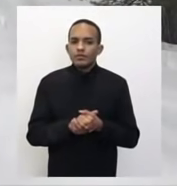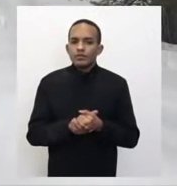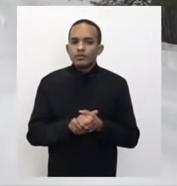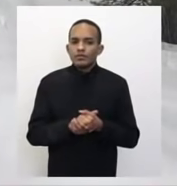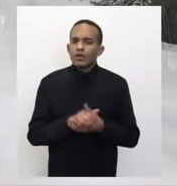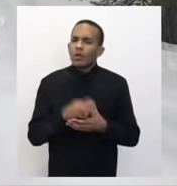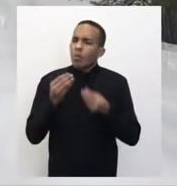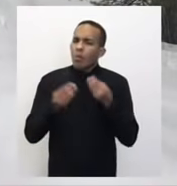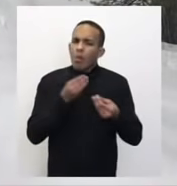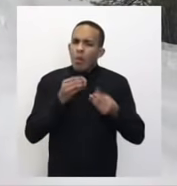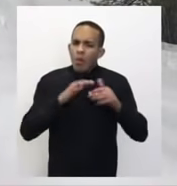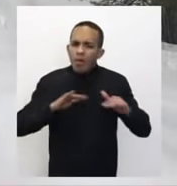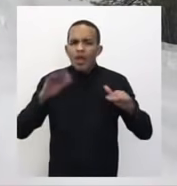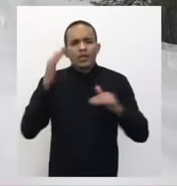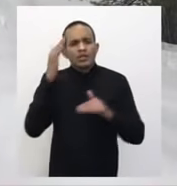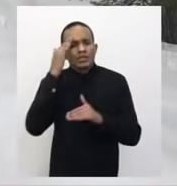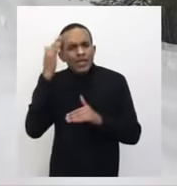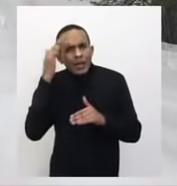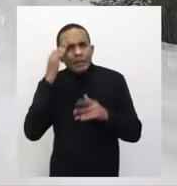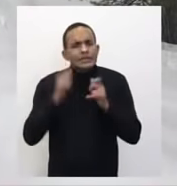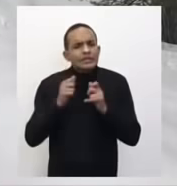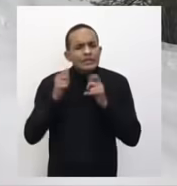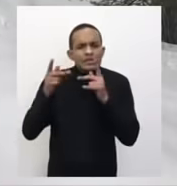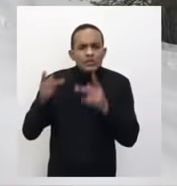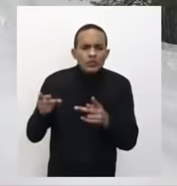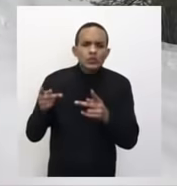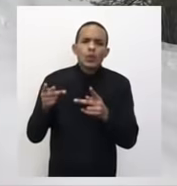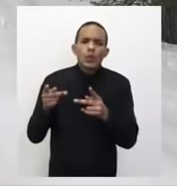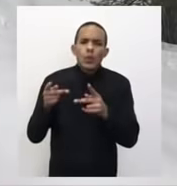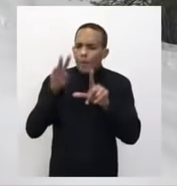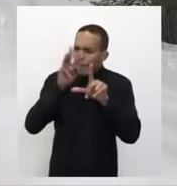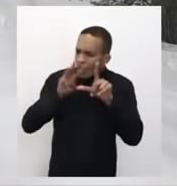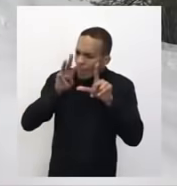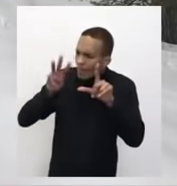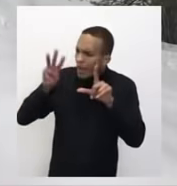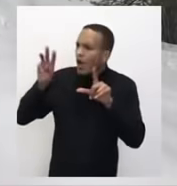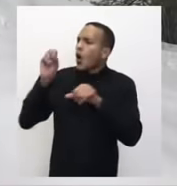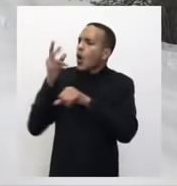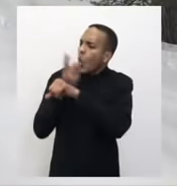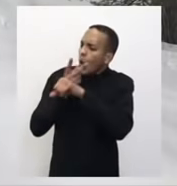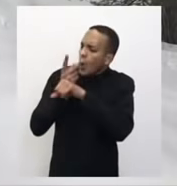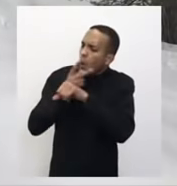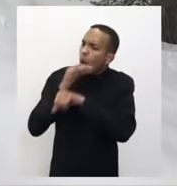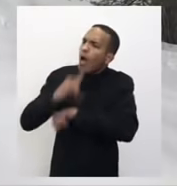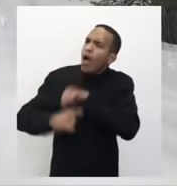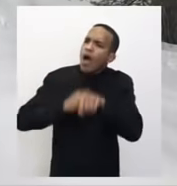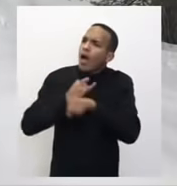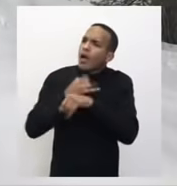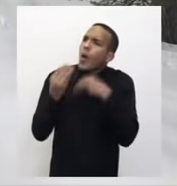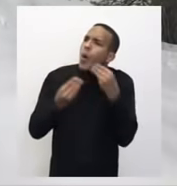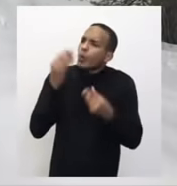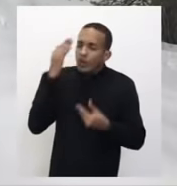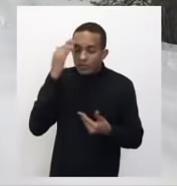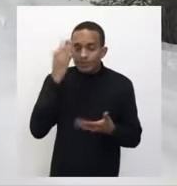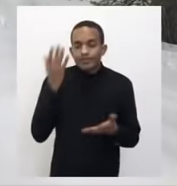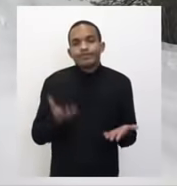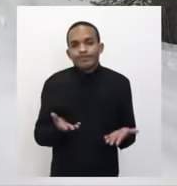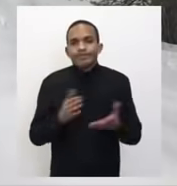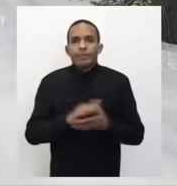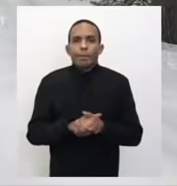Mas como que eles sabem, né, quando a gente visita ou pesquisa algo na internet? Bom,